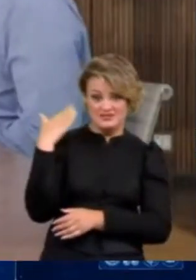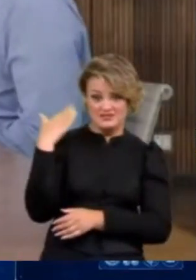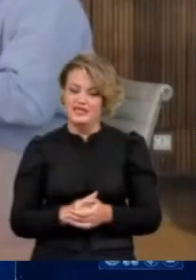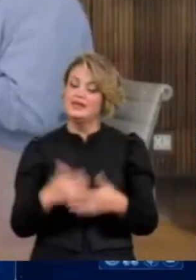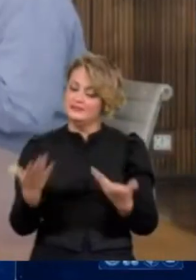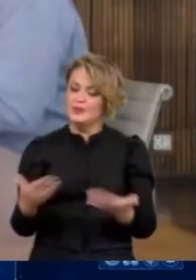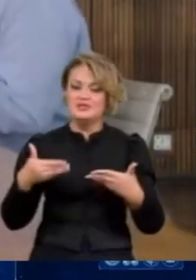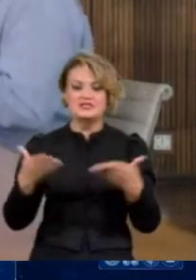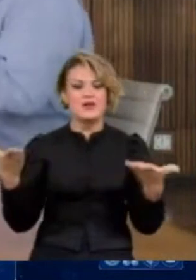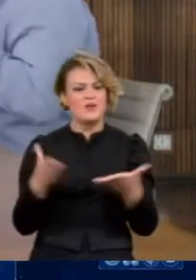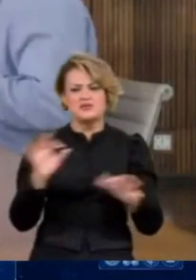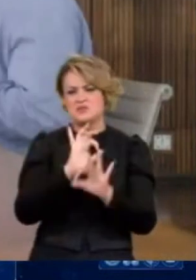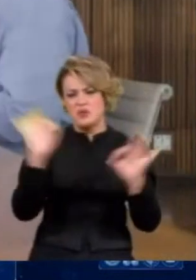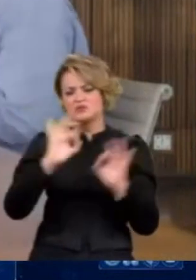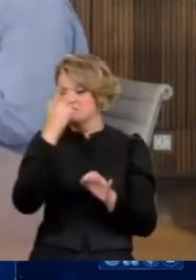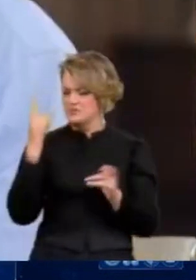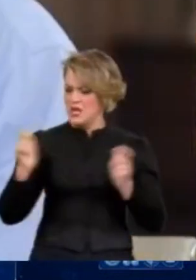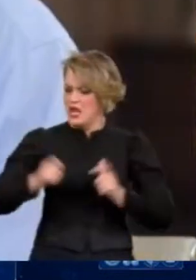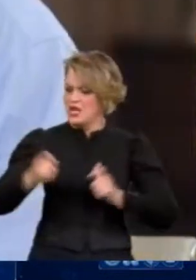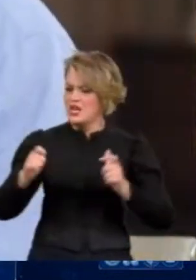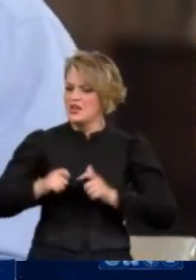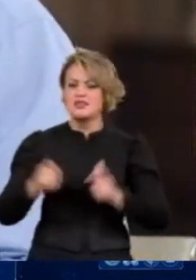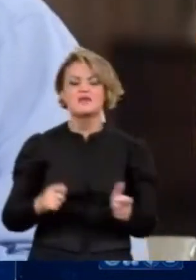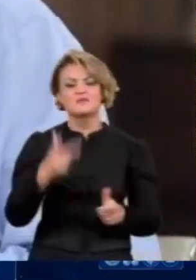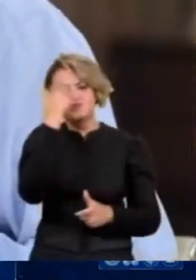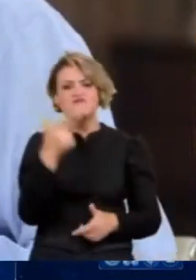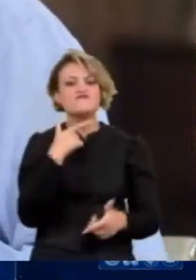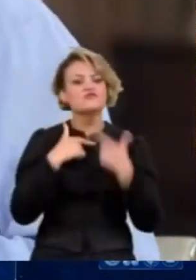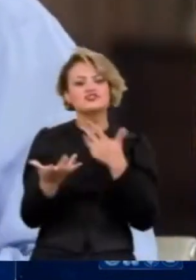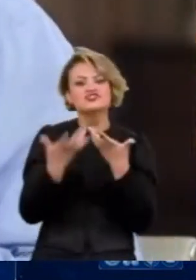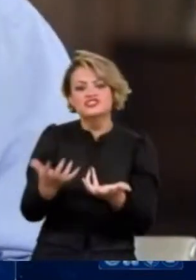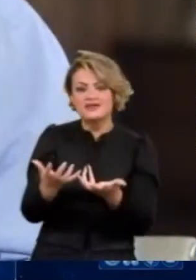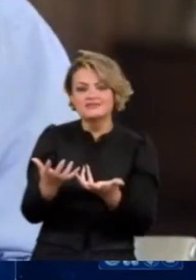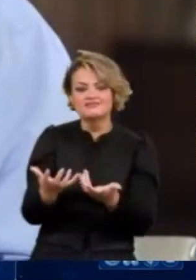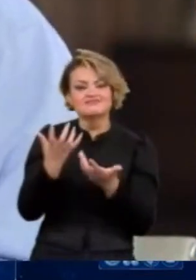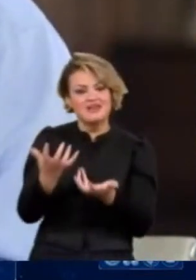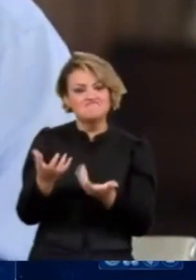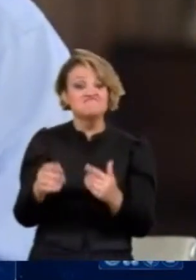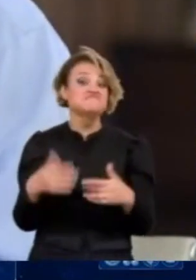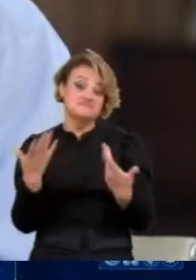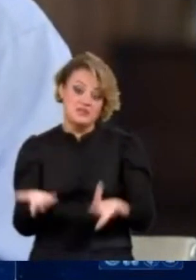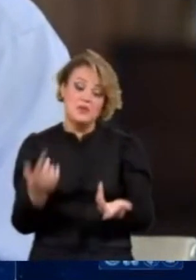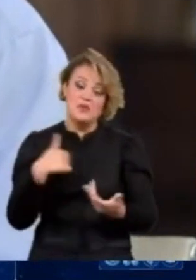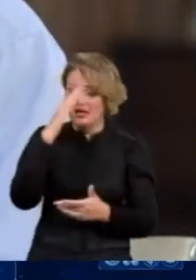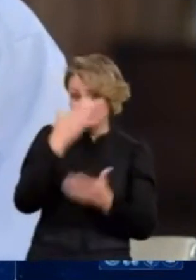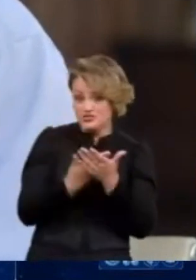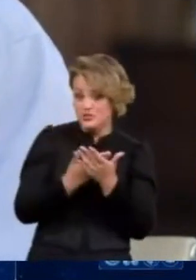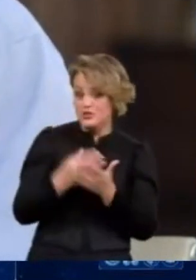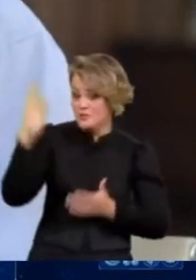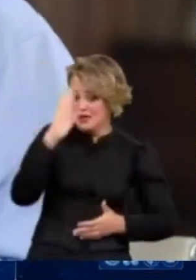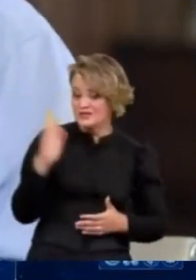uma Astro né ele vai mexer na mão aquela coisa ele é ótimo ele podia fazer a Live sozinho não precisa ter ninguém para contracenar